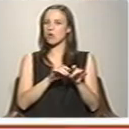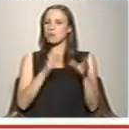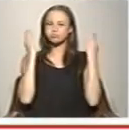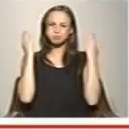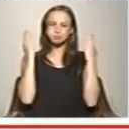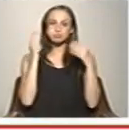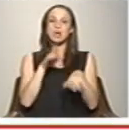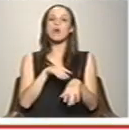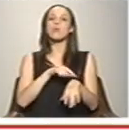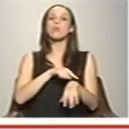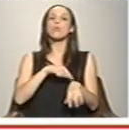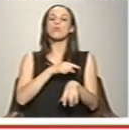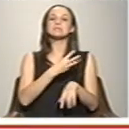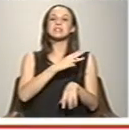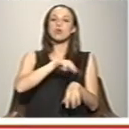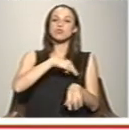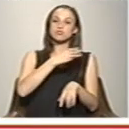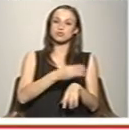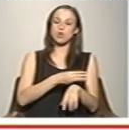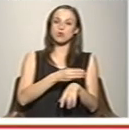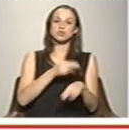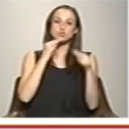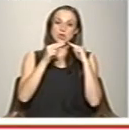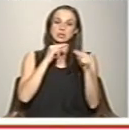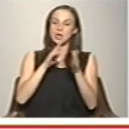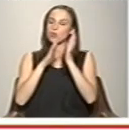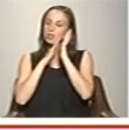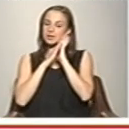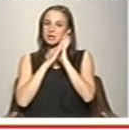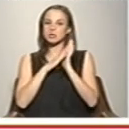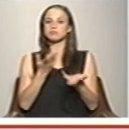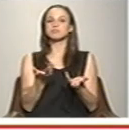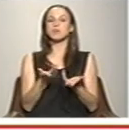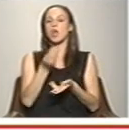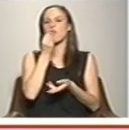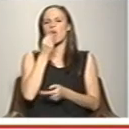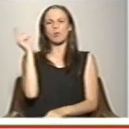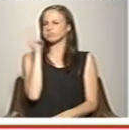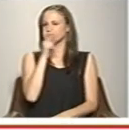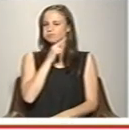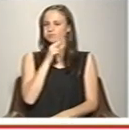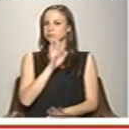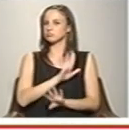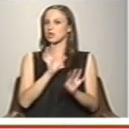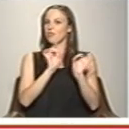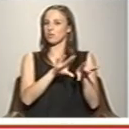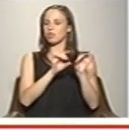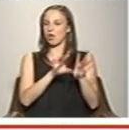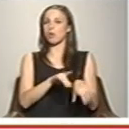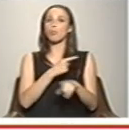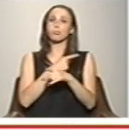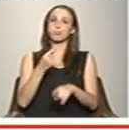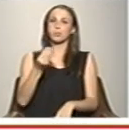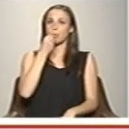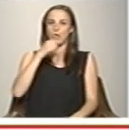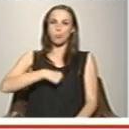3 horas entre o jantar e o deitar. Refeições abundantes, claro. Essas aí, assim, levam mais tempo a fazer a digestão